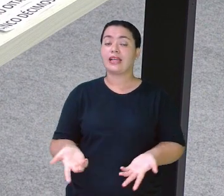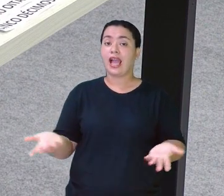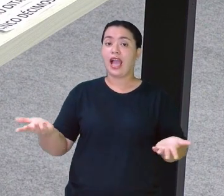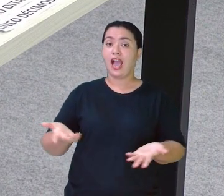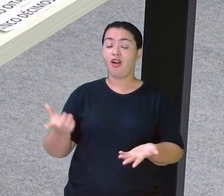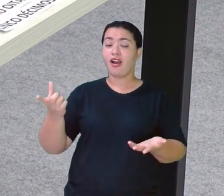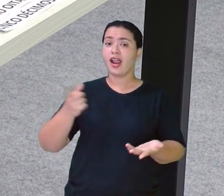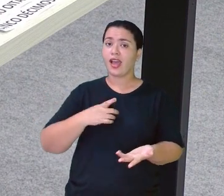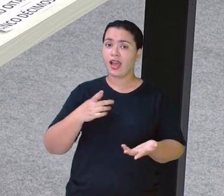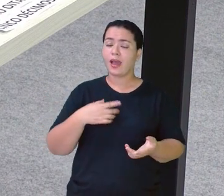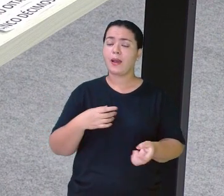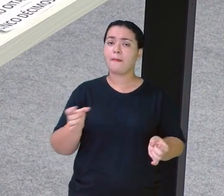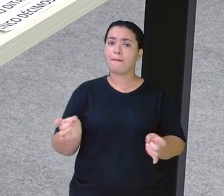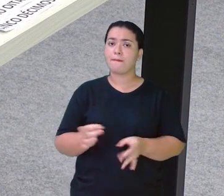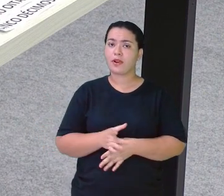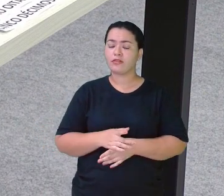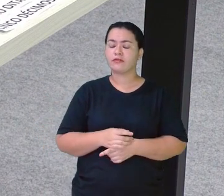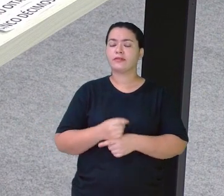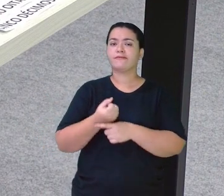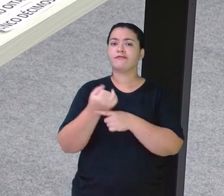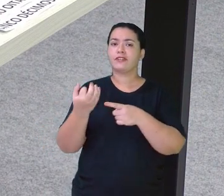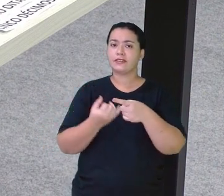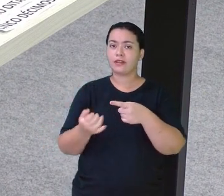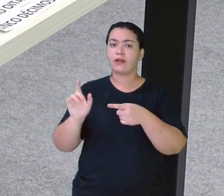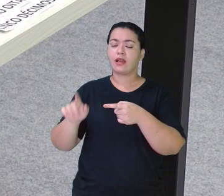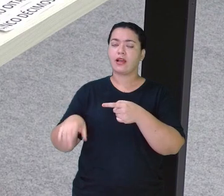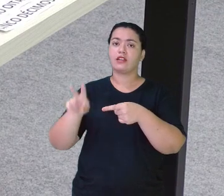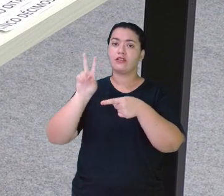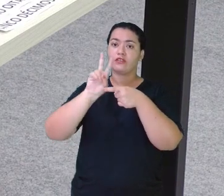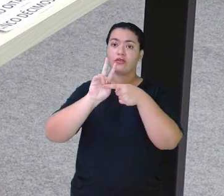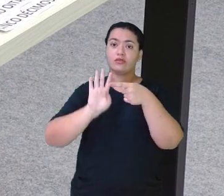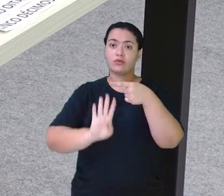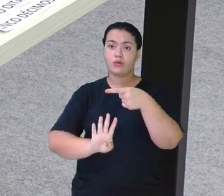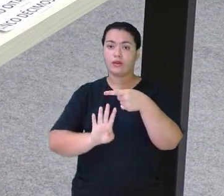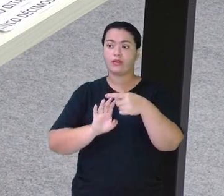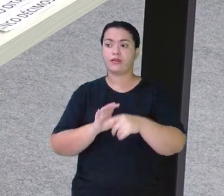minha fração, minha gente. Olha que interessante. E